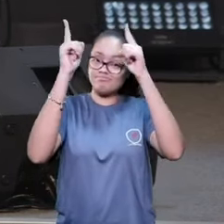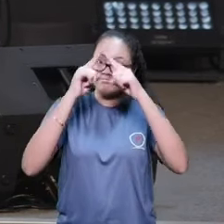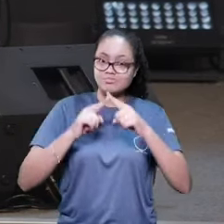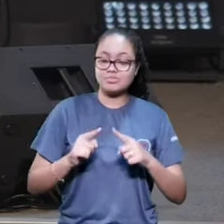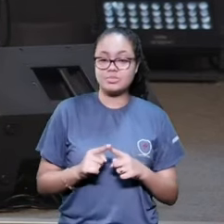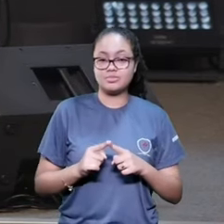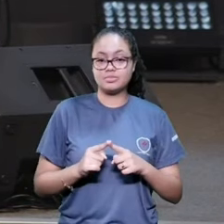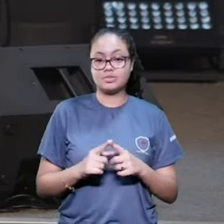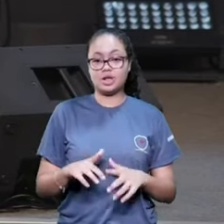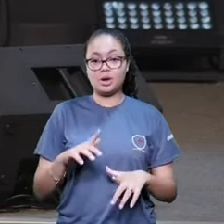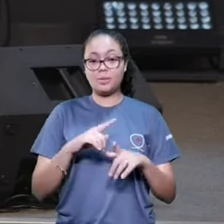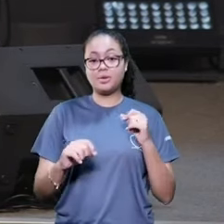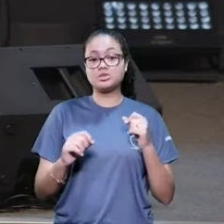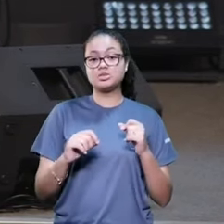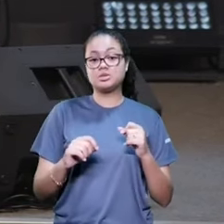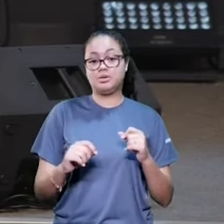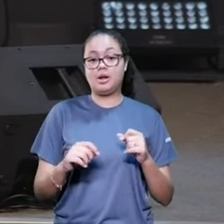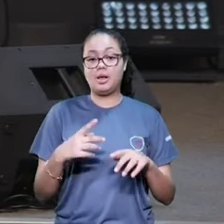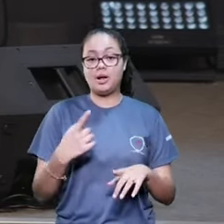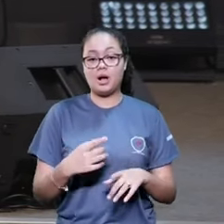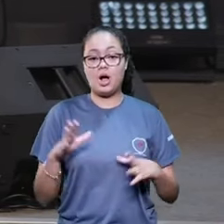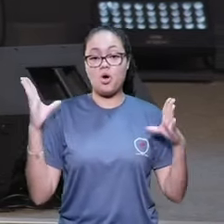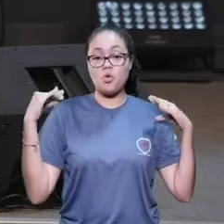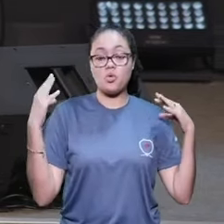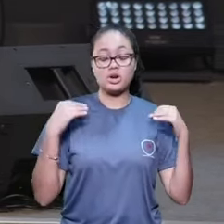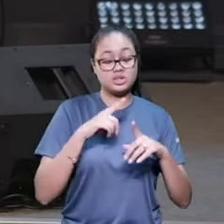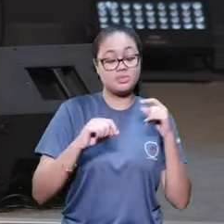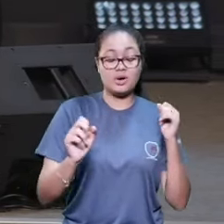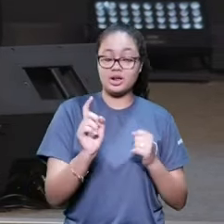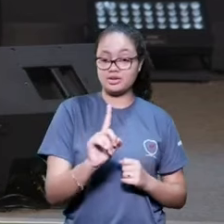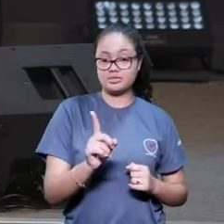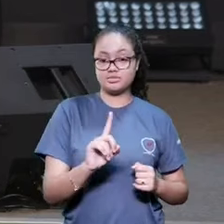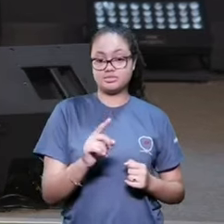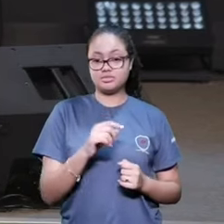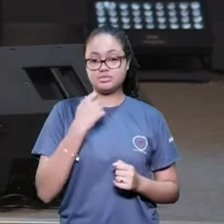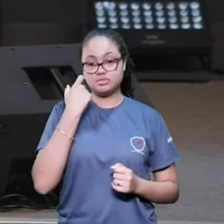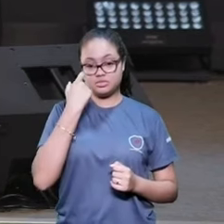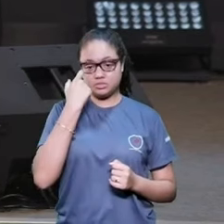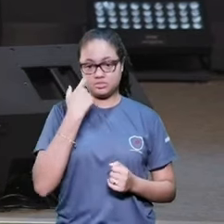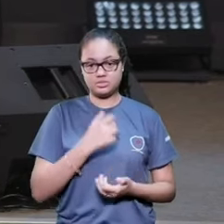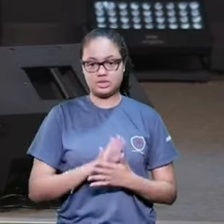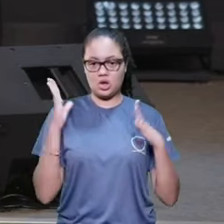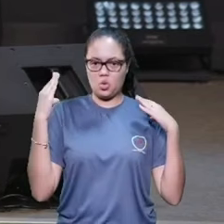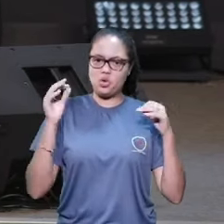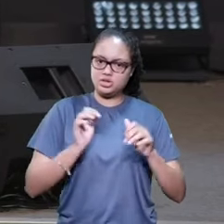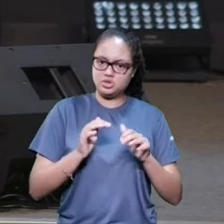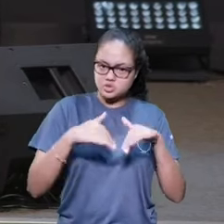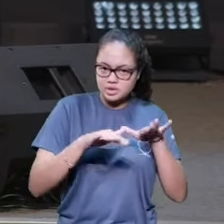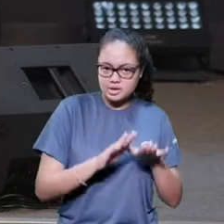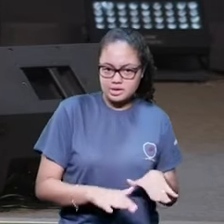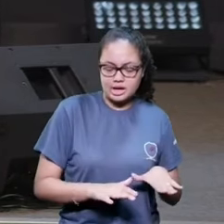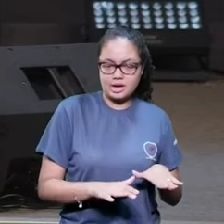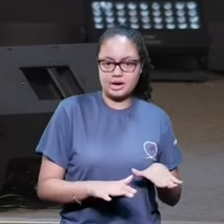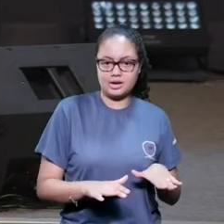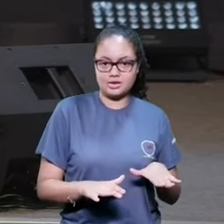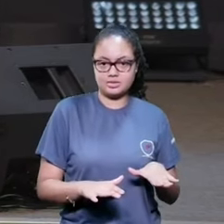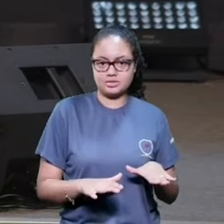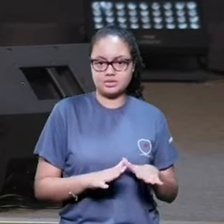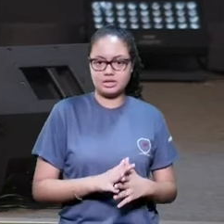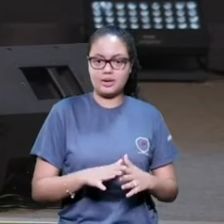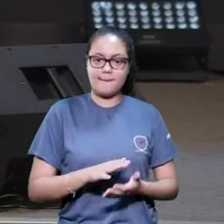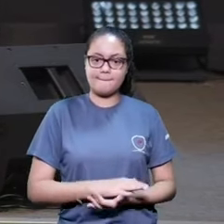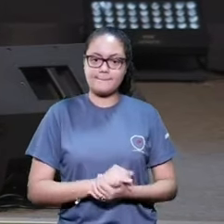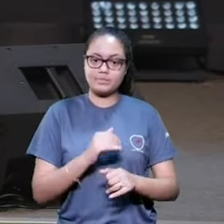não posso ir embora por causa de uma coisa. Porque os anjos não foram embora. Eu nunca tinha visto isso aqui. Os anjos permaneceram, entregaram uma mensagem e ficaram parados. Fazendo o